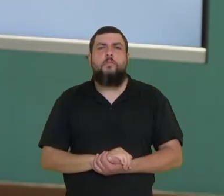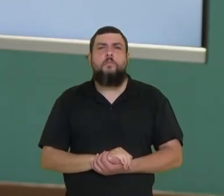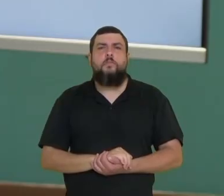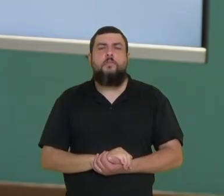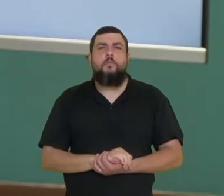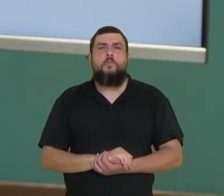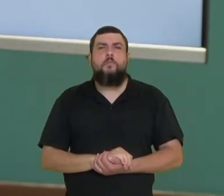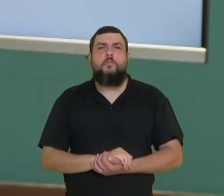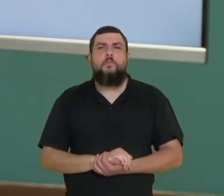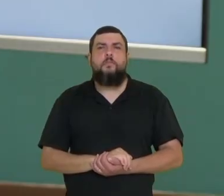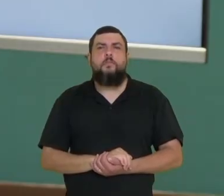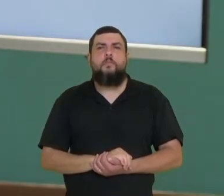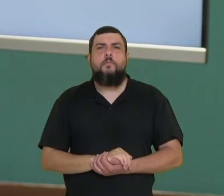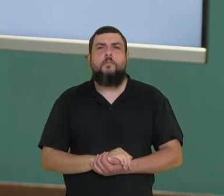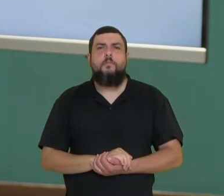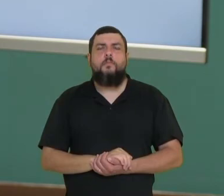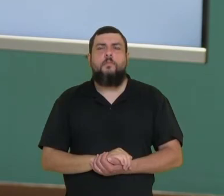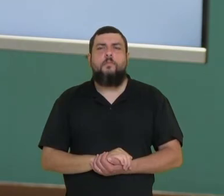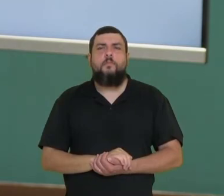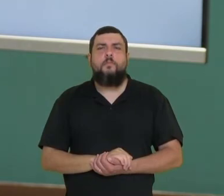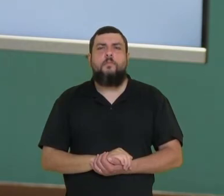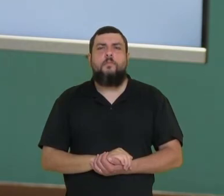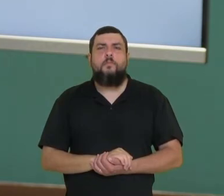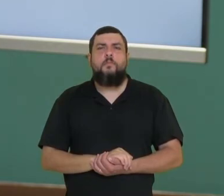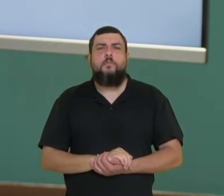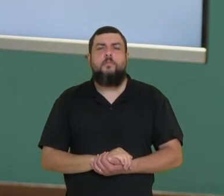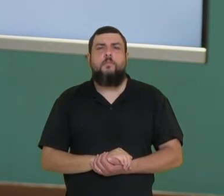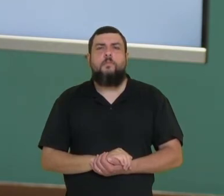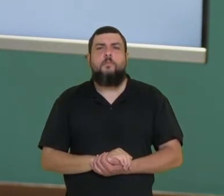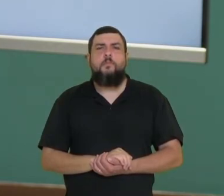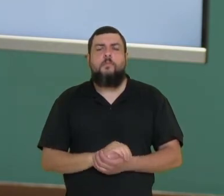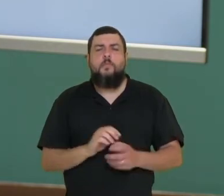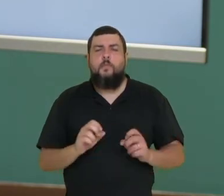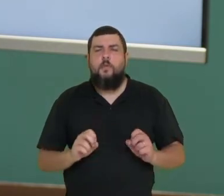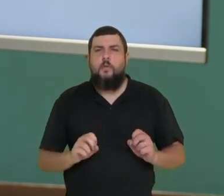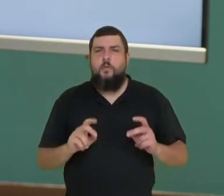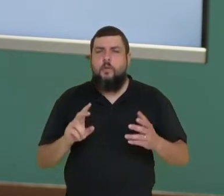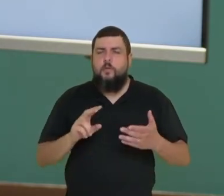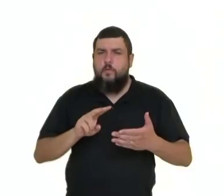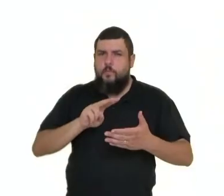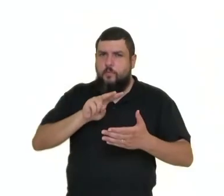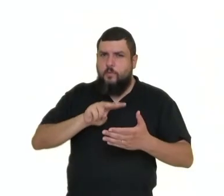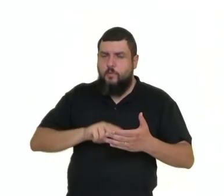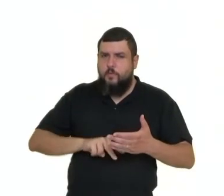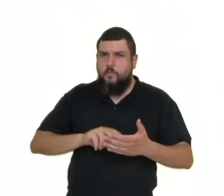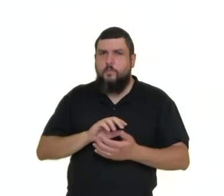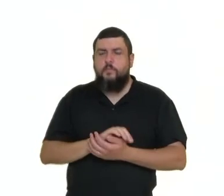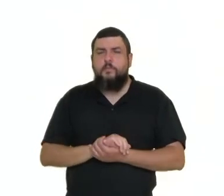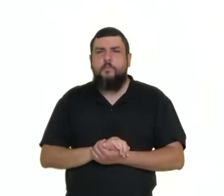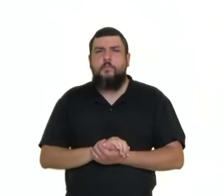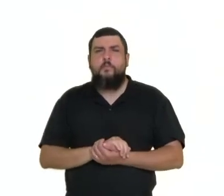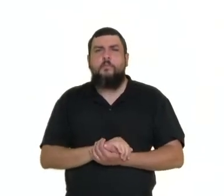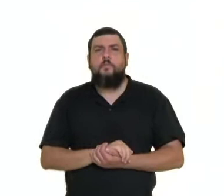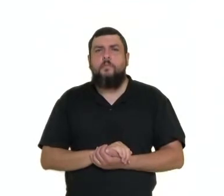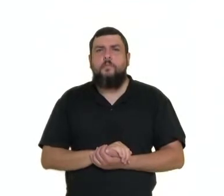Vamos lá, pessoal, venham comigo aqui. Fazer análise, então. Primeiro vamos ler, ó. Sabes que